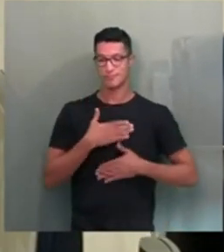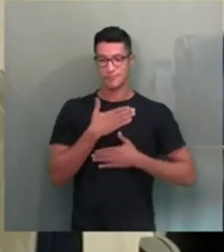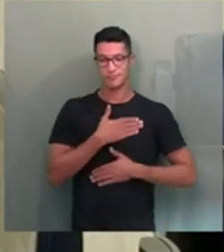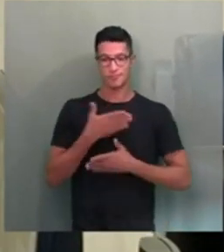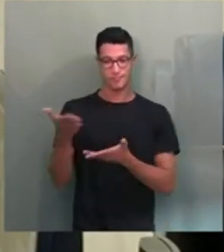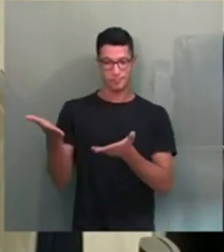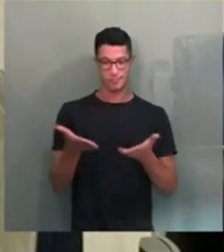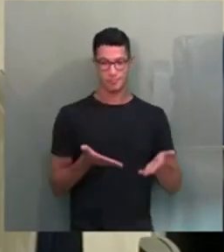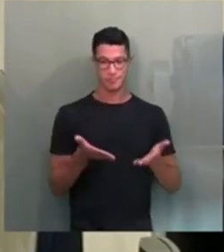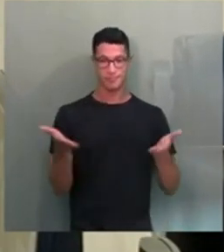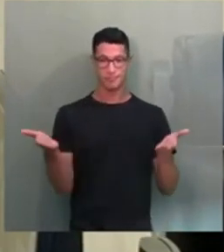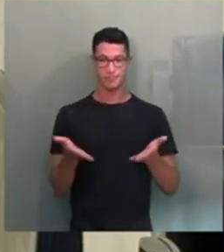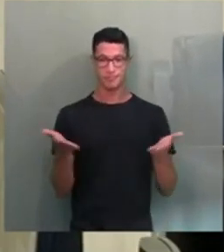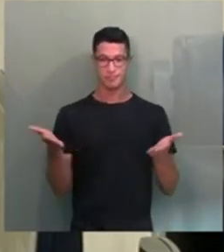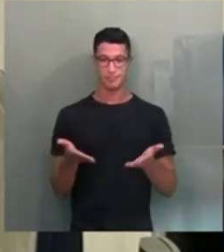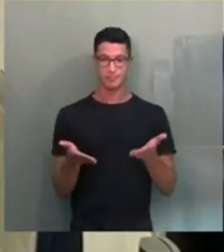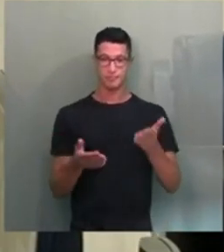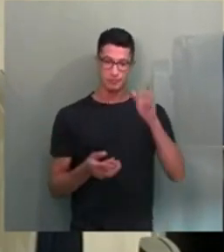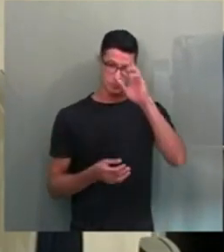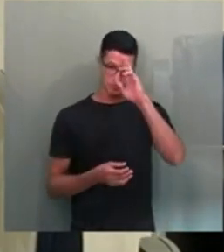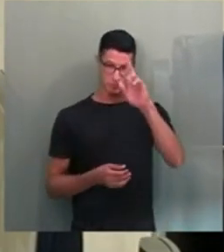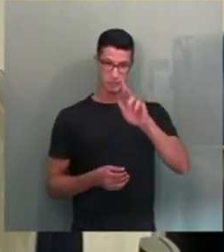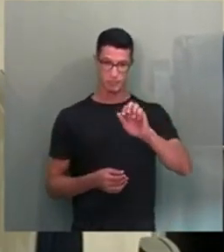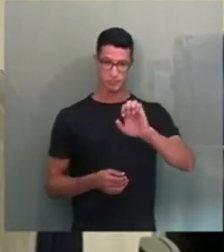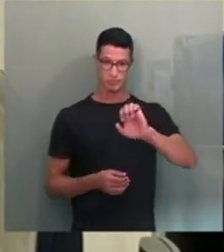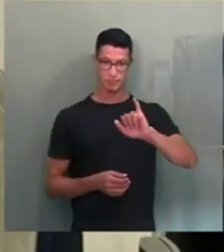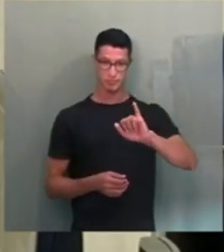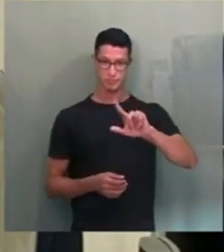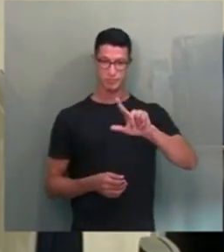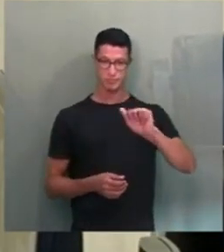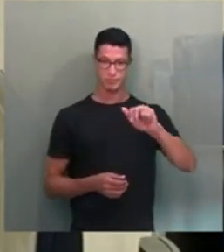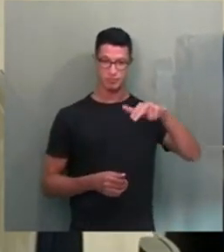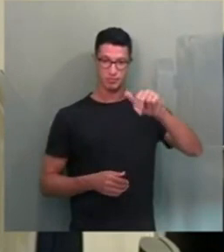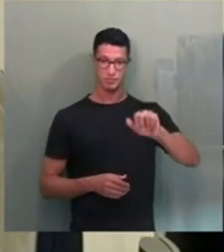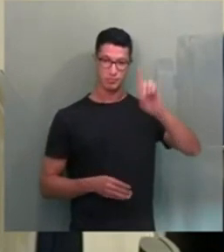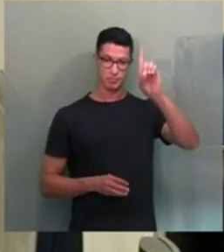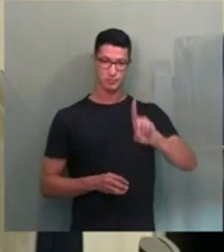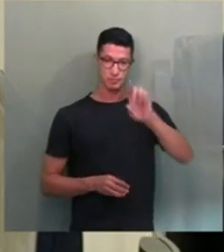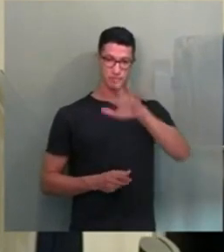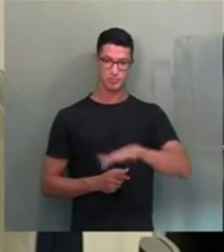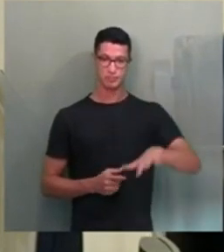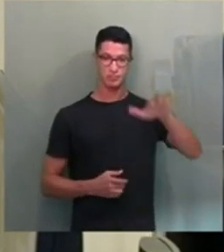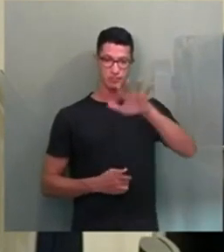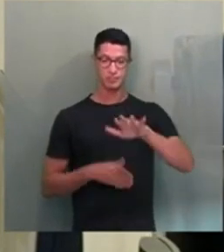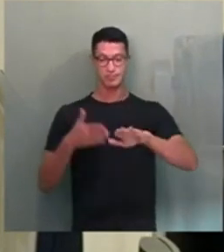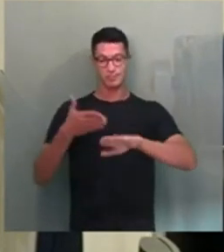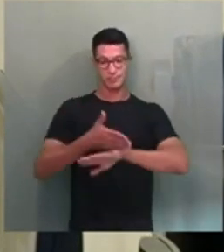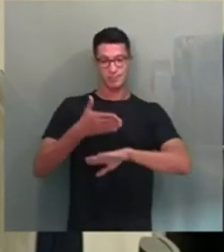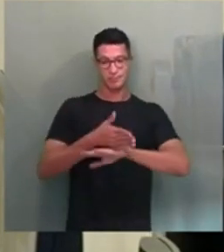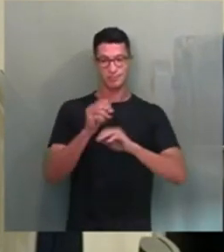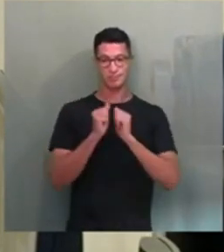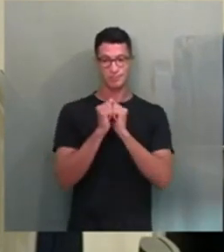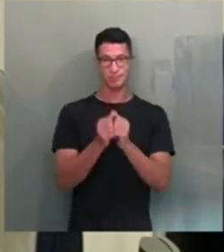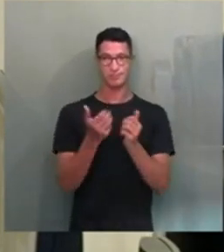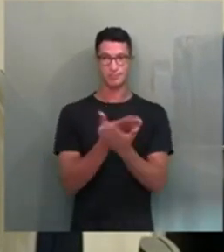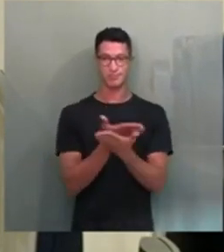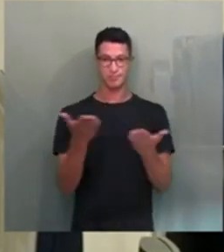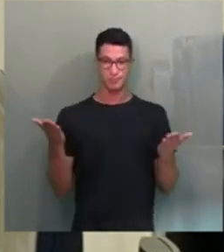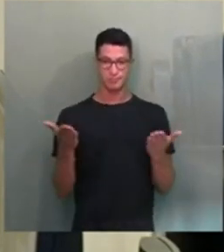concedo a palavra à senhora Ilana Trômica, que é diretora-geral do Senado Federal, que participa conosco nessa